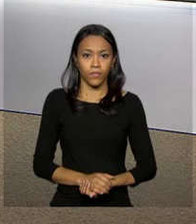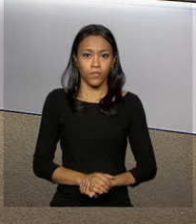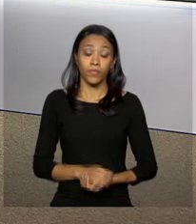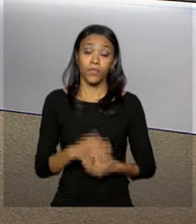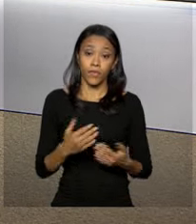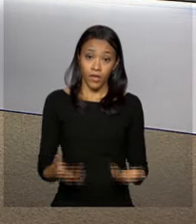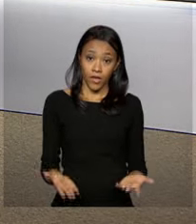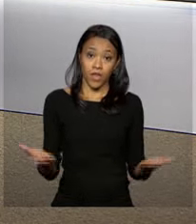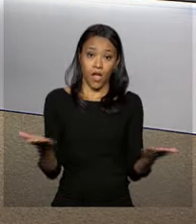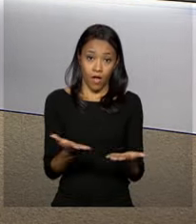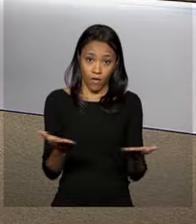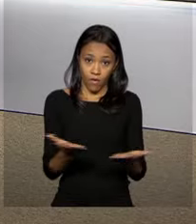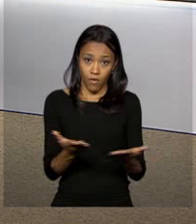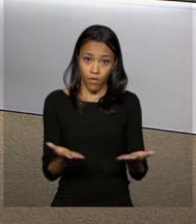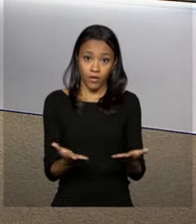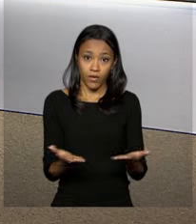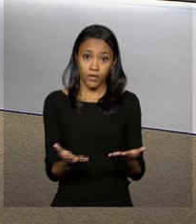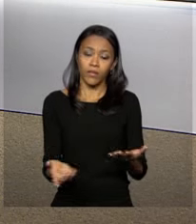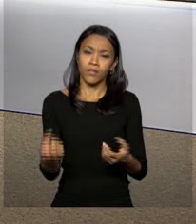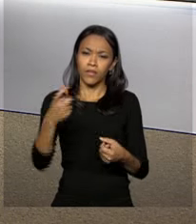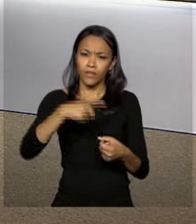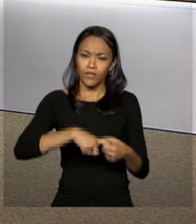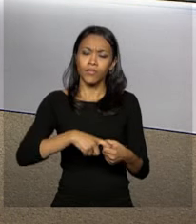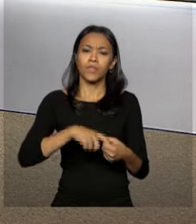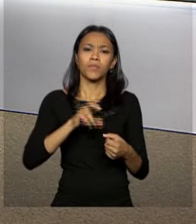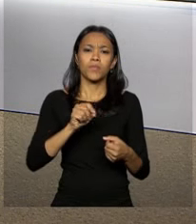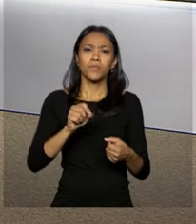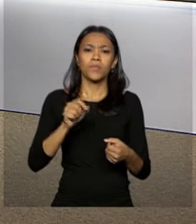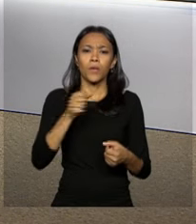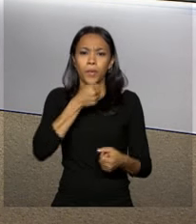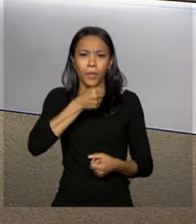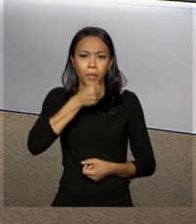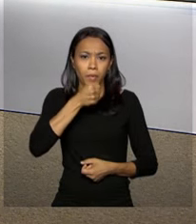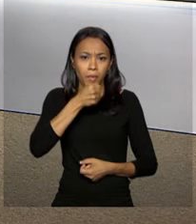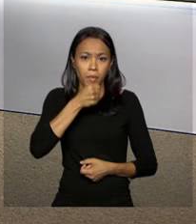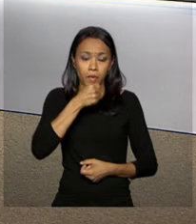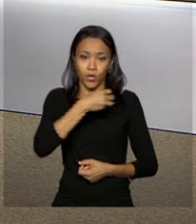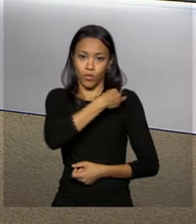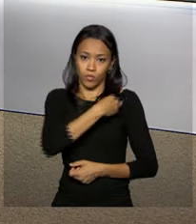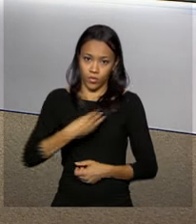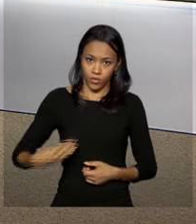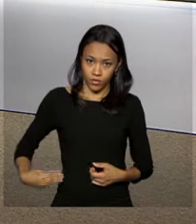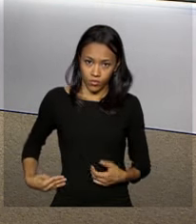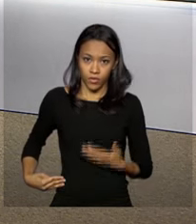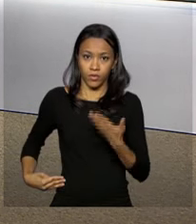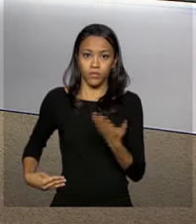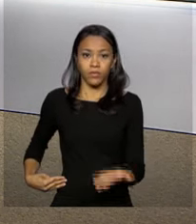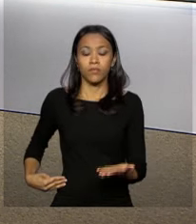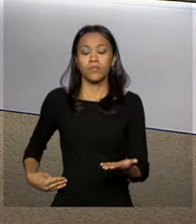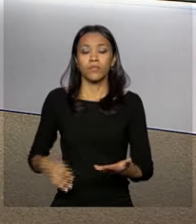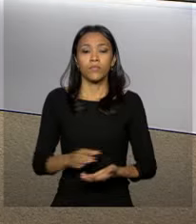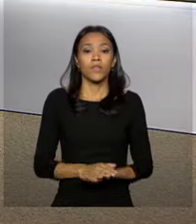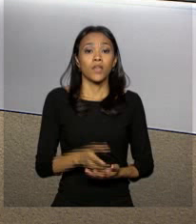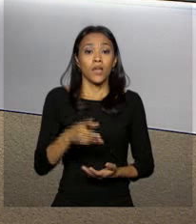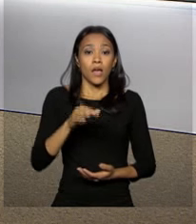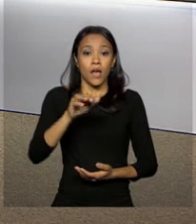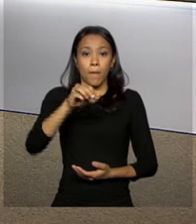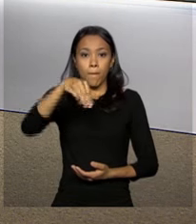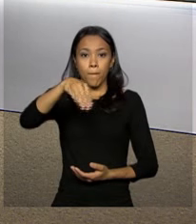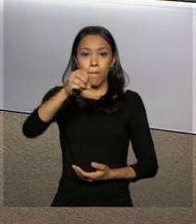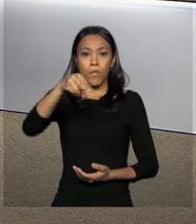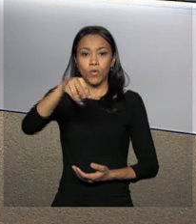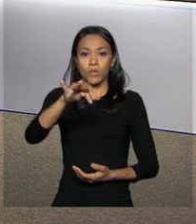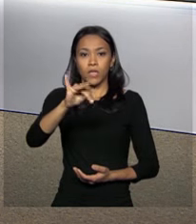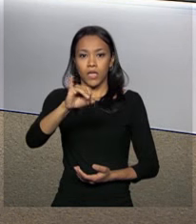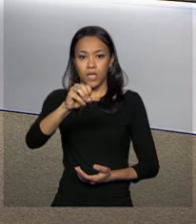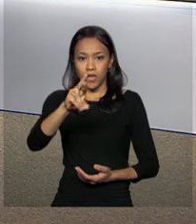E voltaremos agora a acompanhar aquela reportagem em que o ministro do Desenvolvimento, Indústria e Comércio, Armando Monteiro,